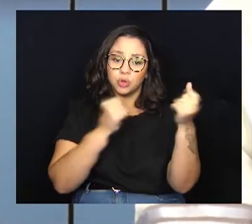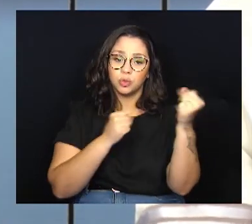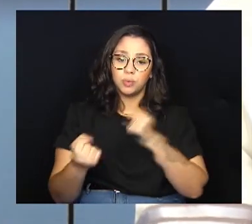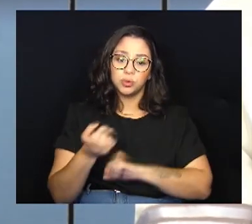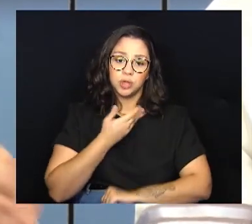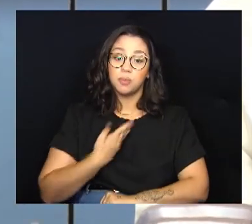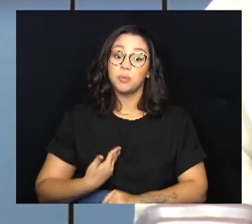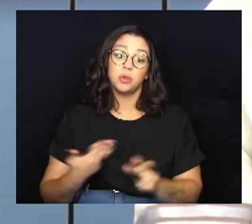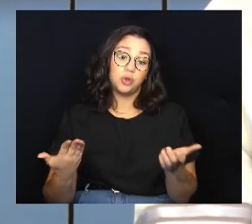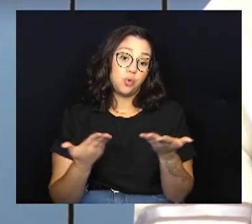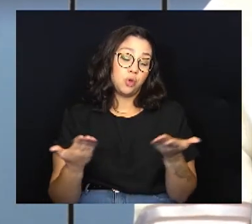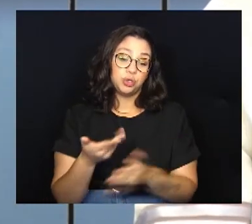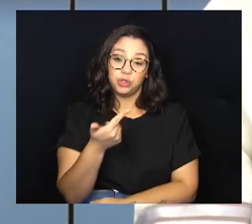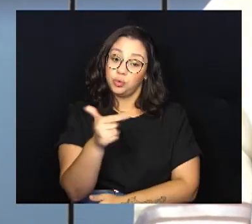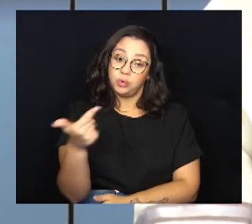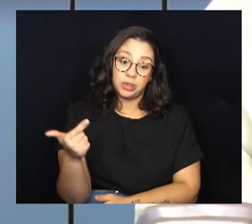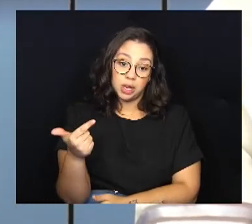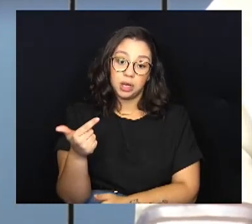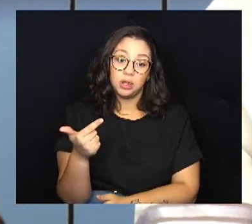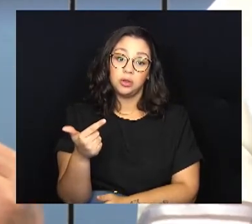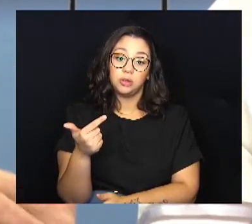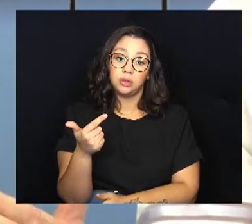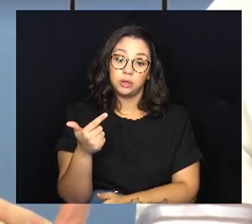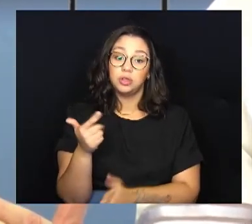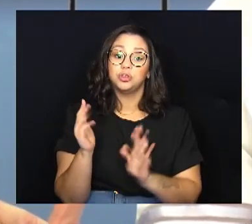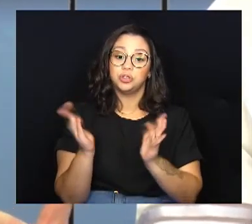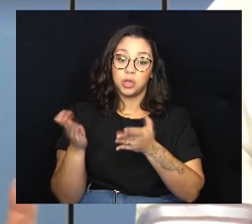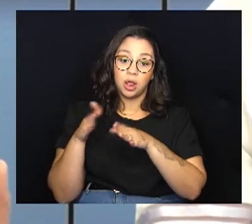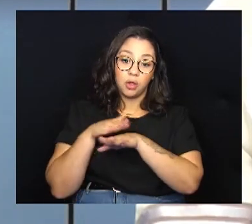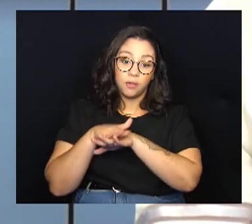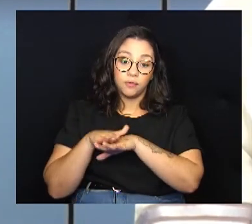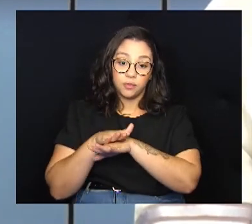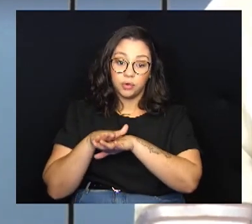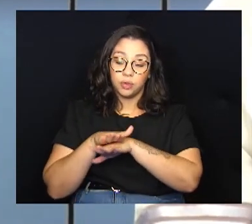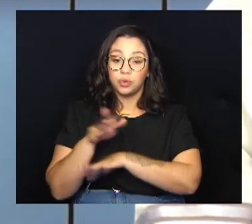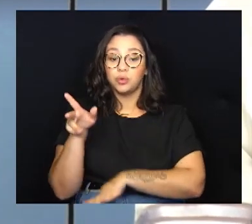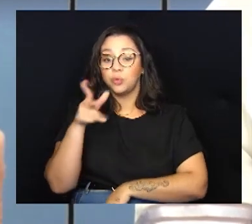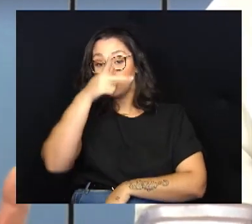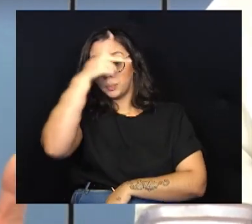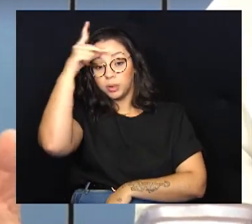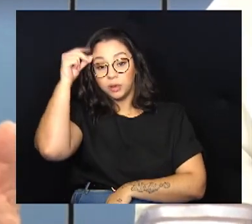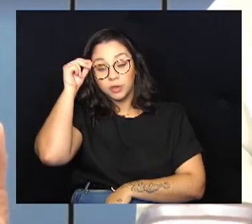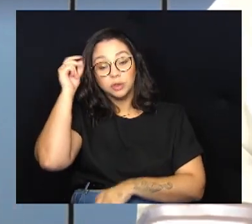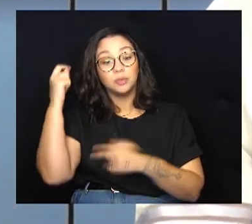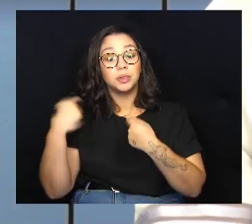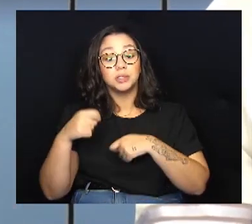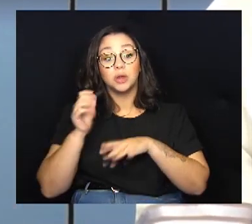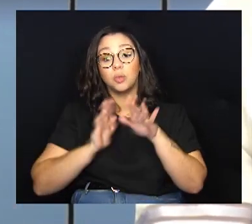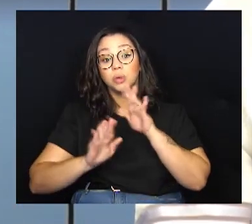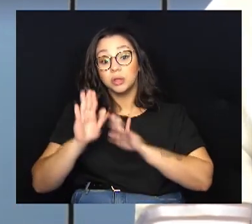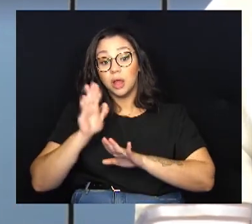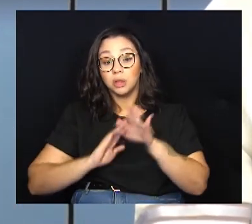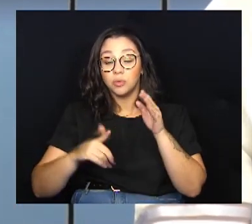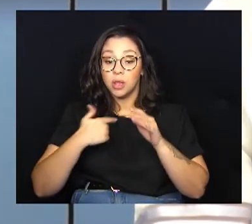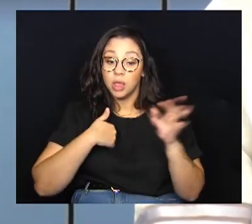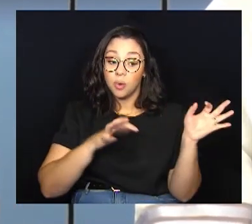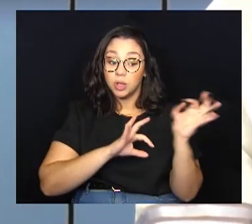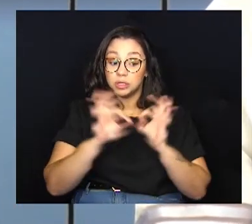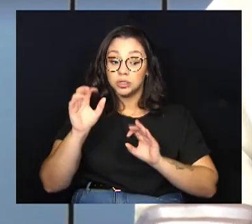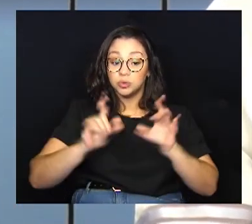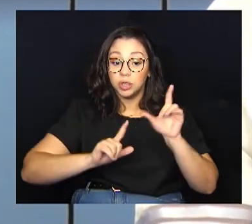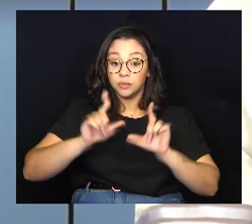é da coordenadoria, como o vereador já citou, de prevenção às drogas. Esta coordenadoria que tem um assento